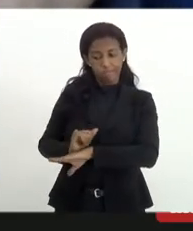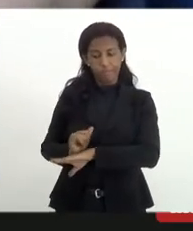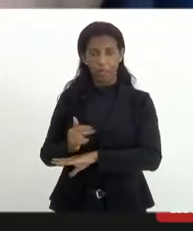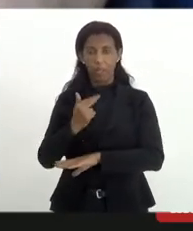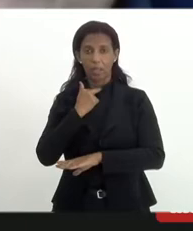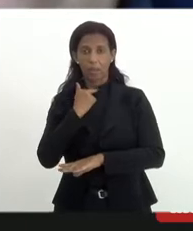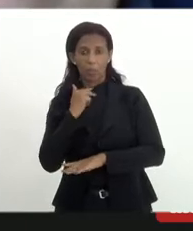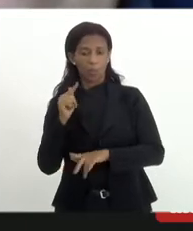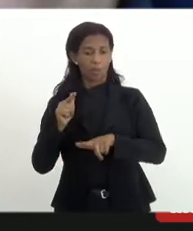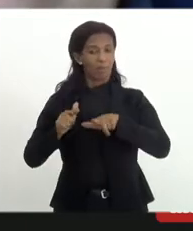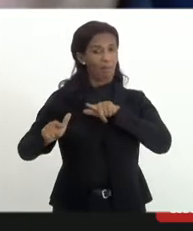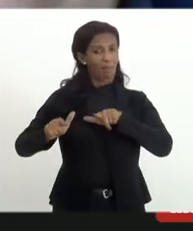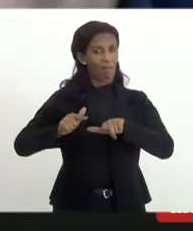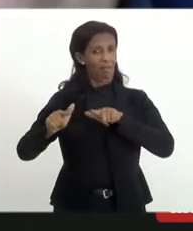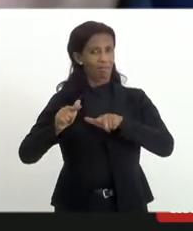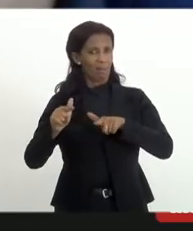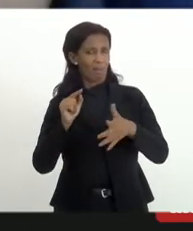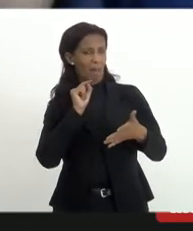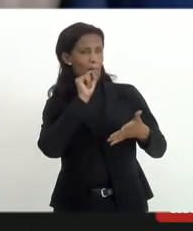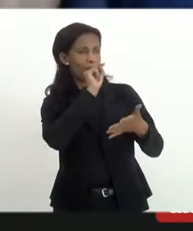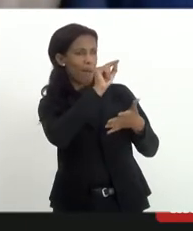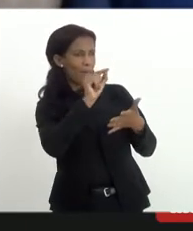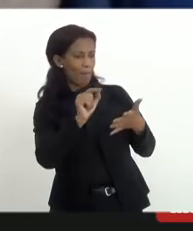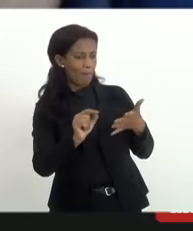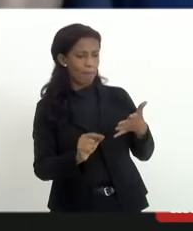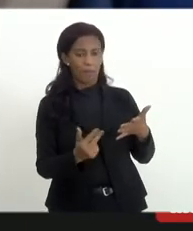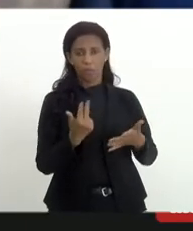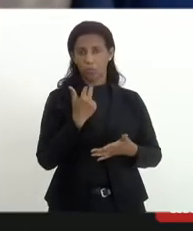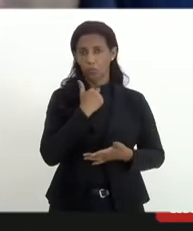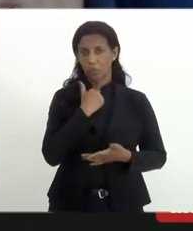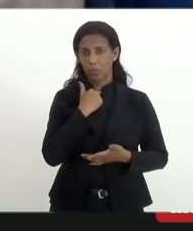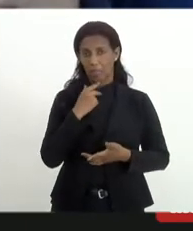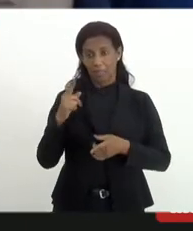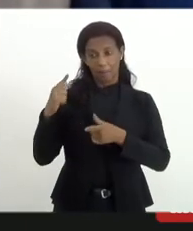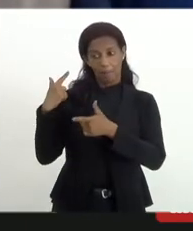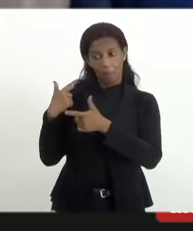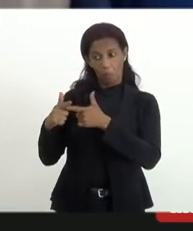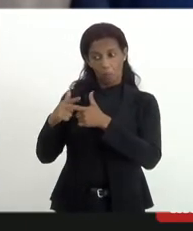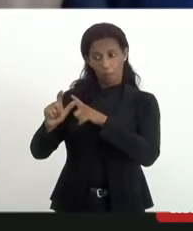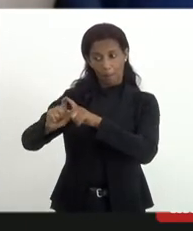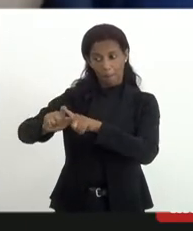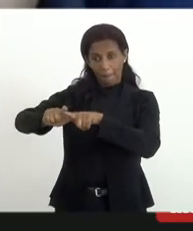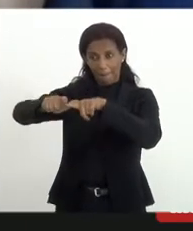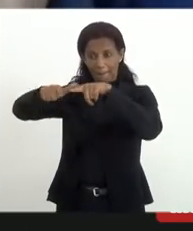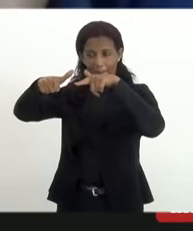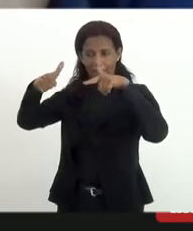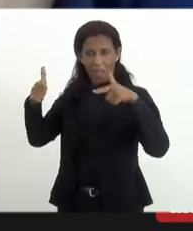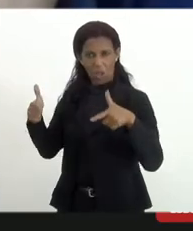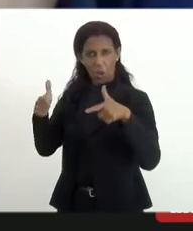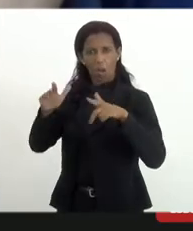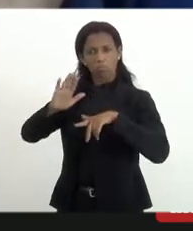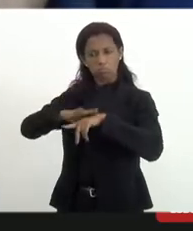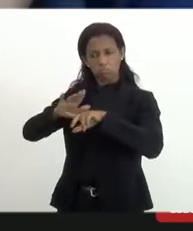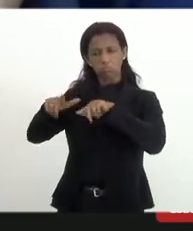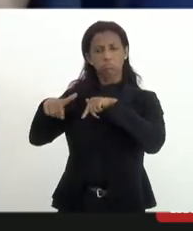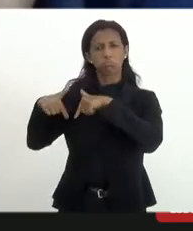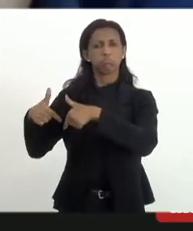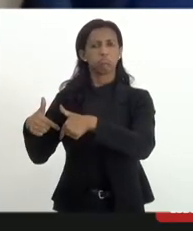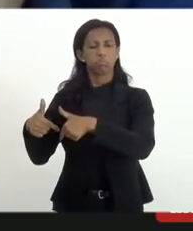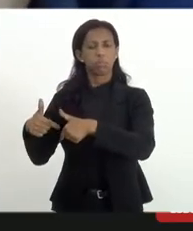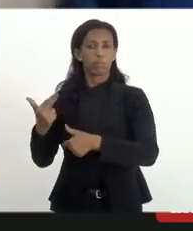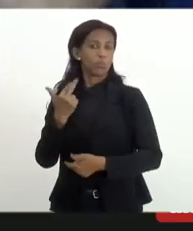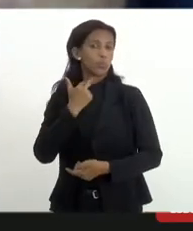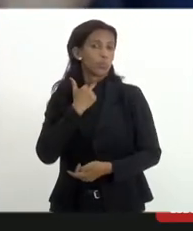trabalhar pontualmente. Então, devemos pegar o caso maior ou a questão maior e enfrentá-la. Agora, não